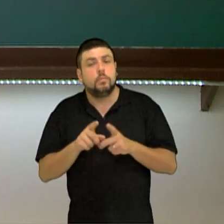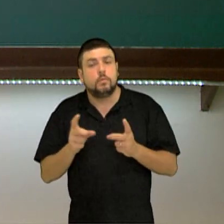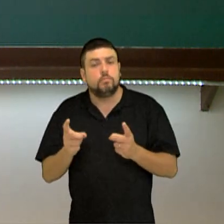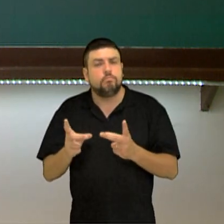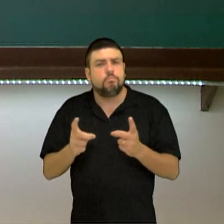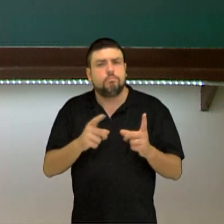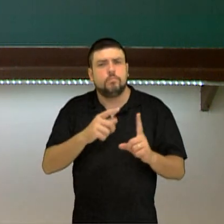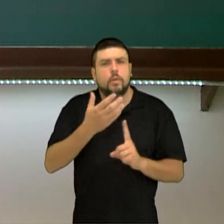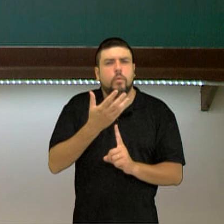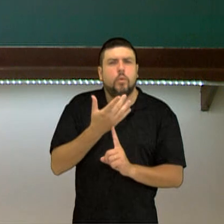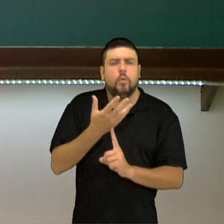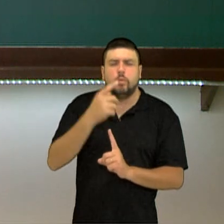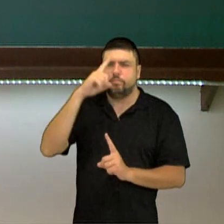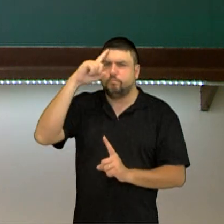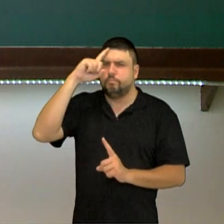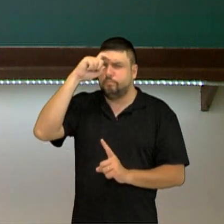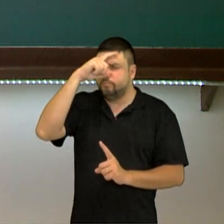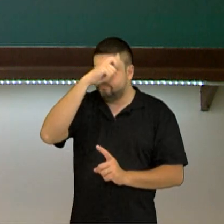velas.